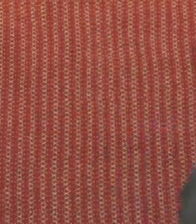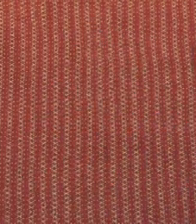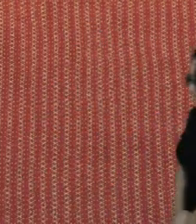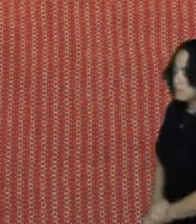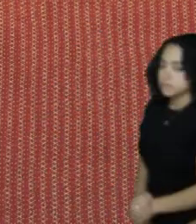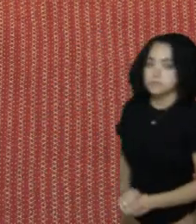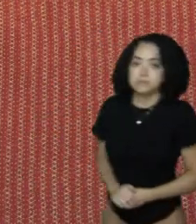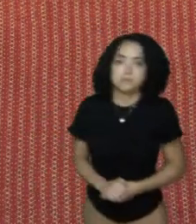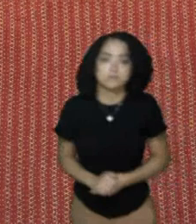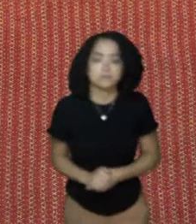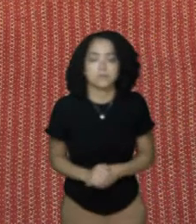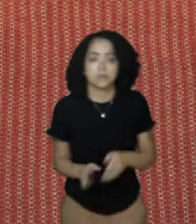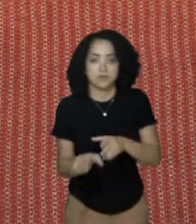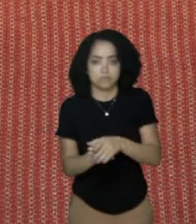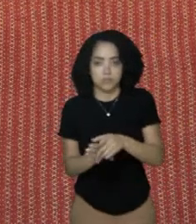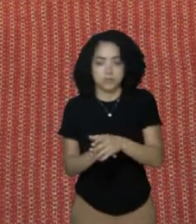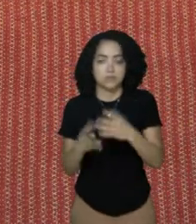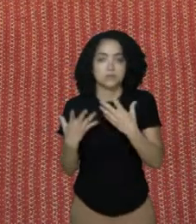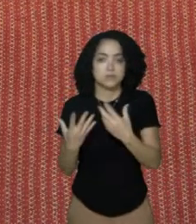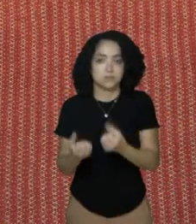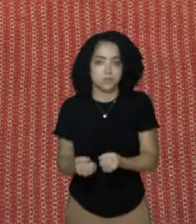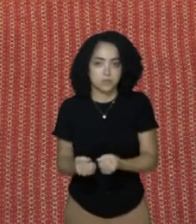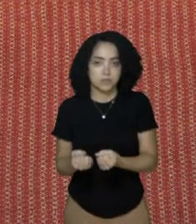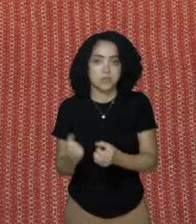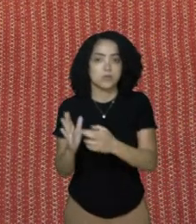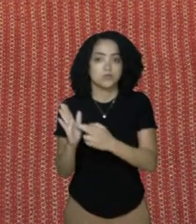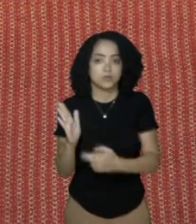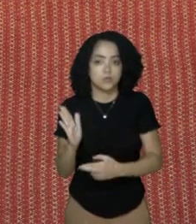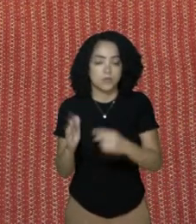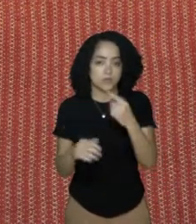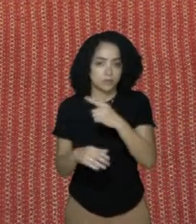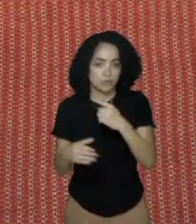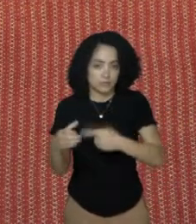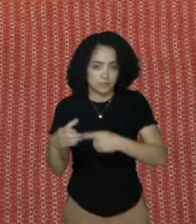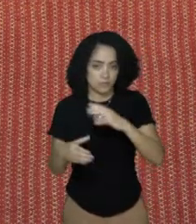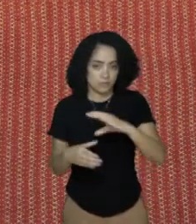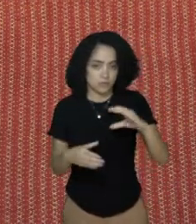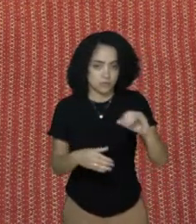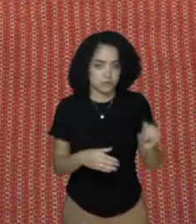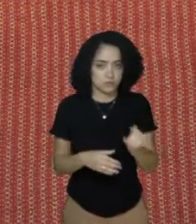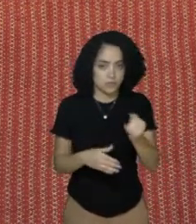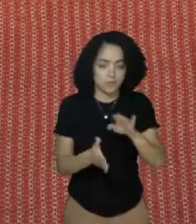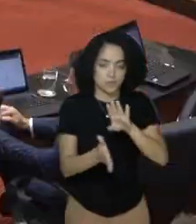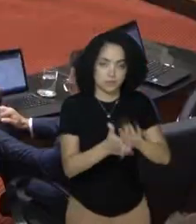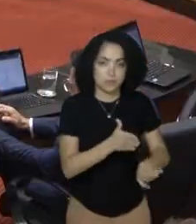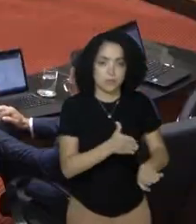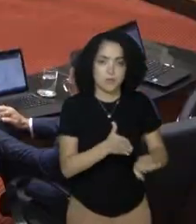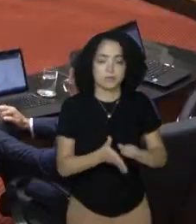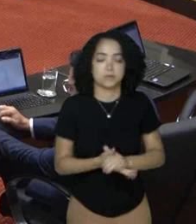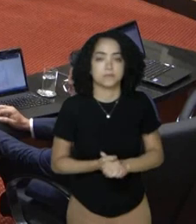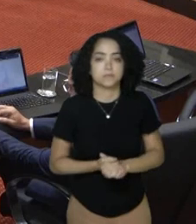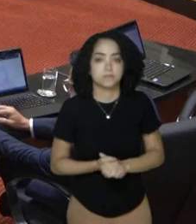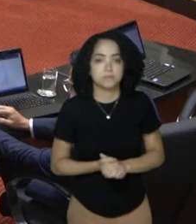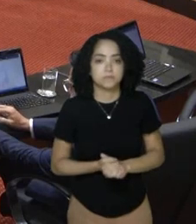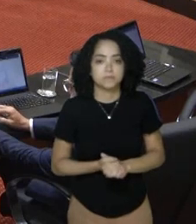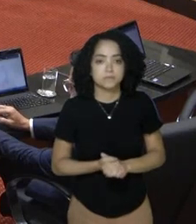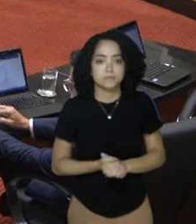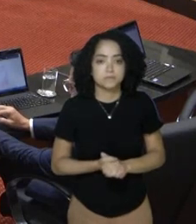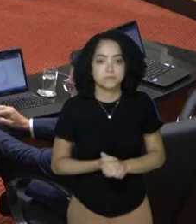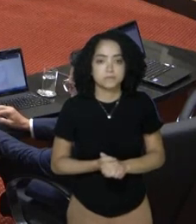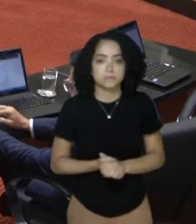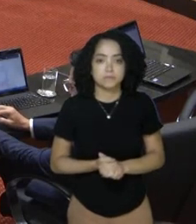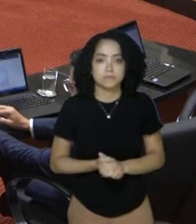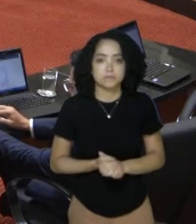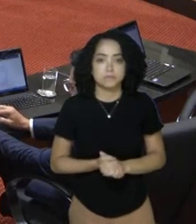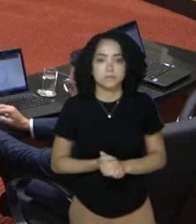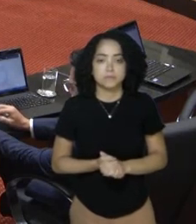seguissem o parecer do relator da CCJ pela derrubada do veto. Obrigado. Senhores deputados, não havendo